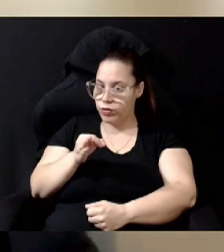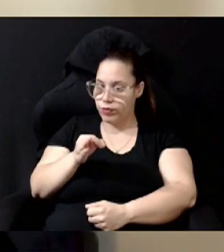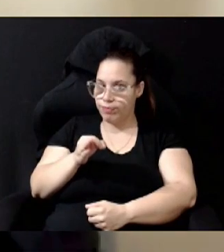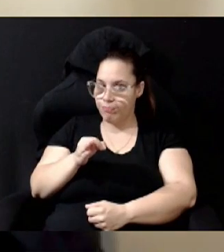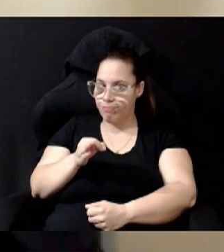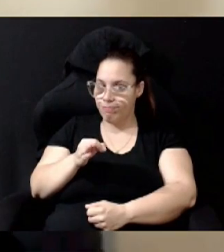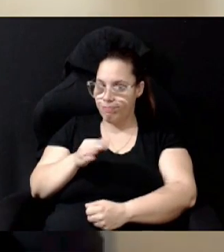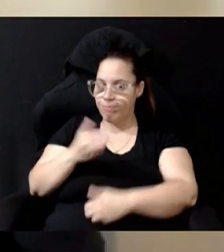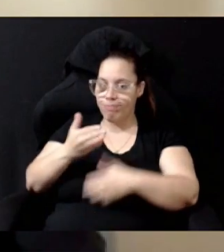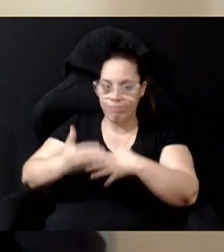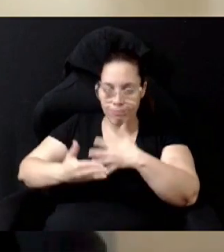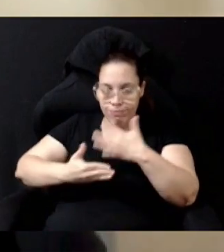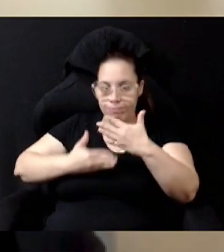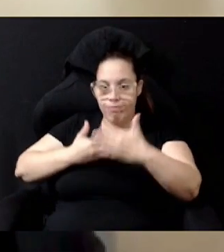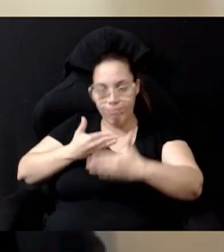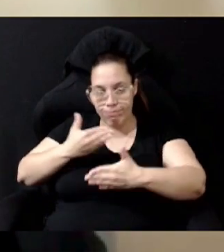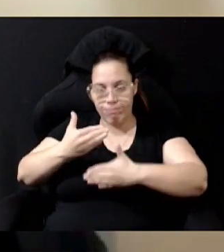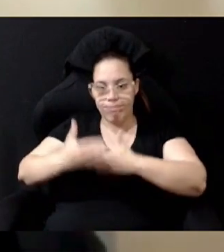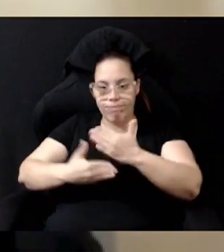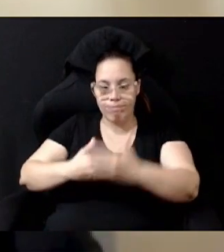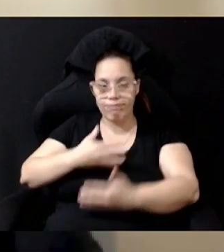sintomas melhoram